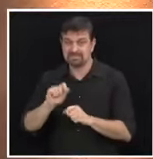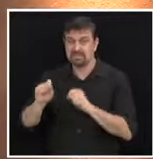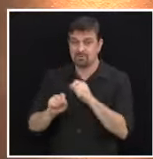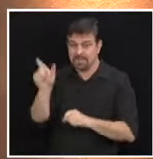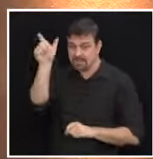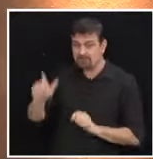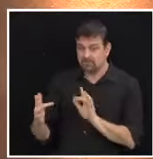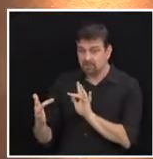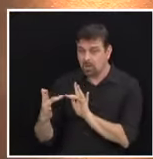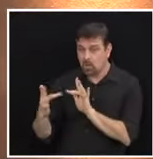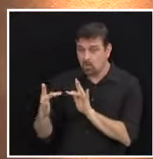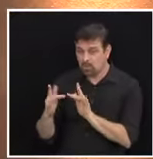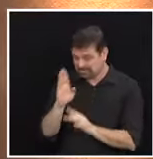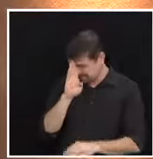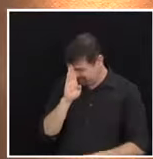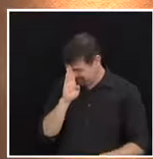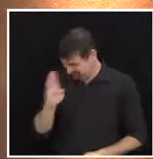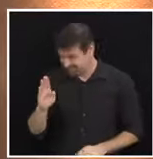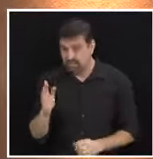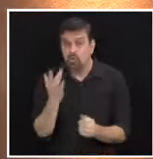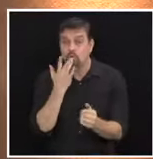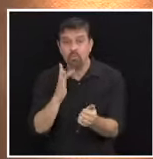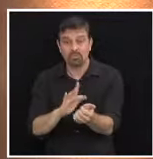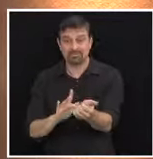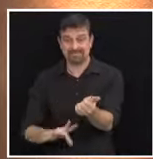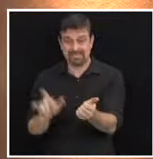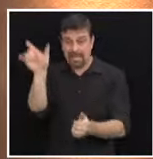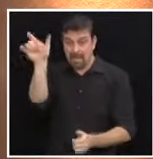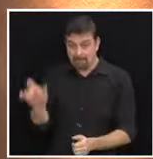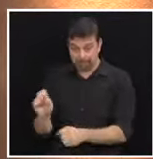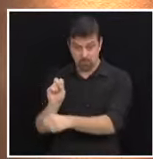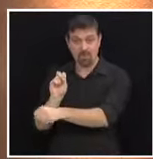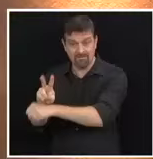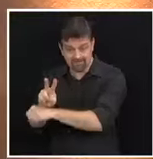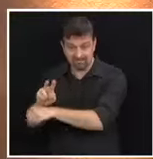tenha contato direto com o sangue de uma pessoa que tem o vírus,